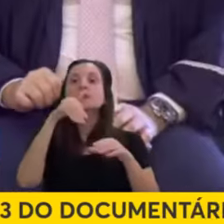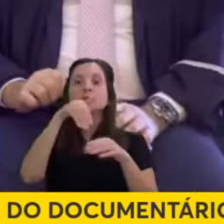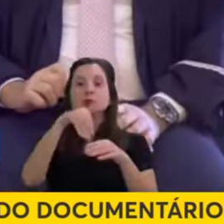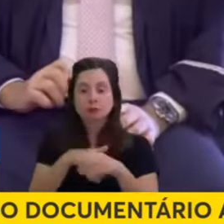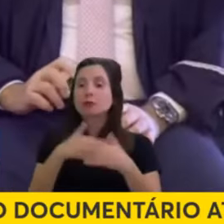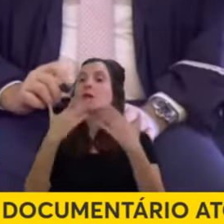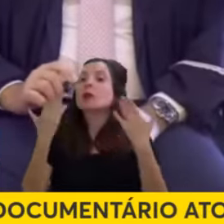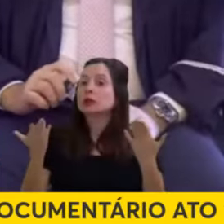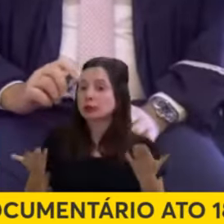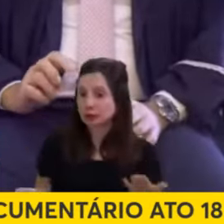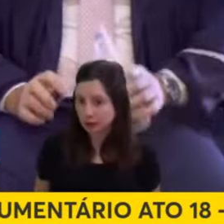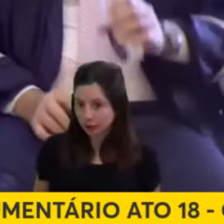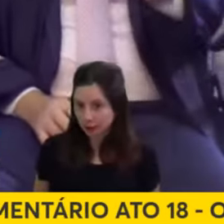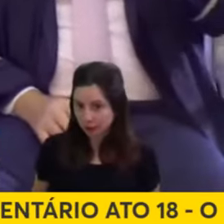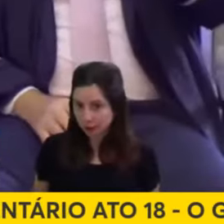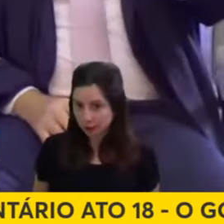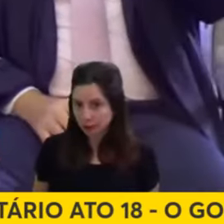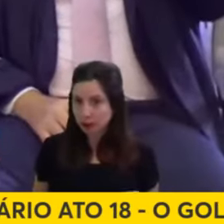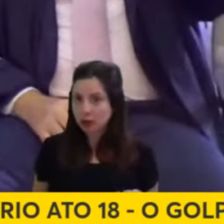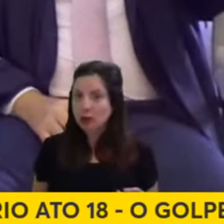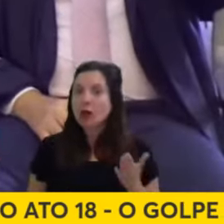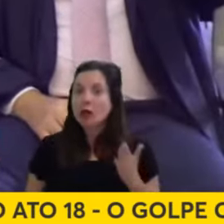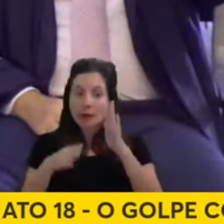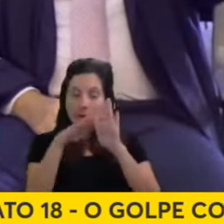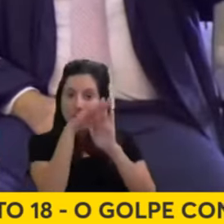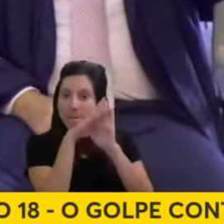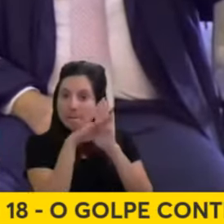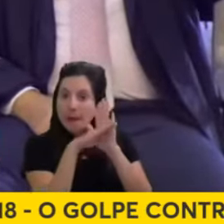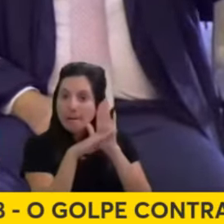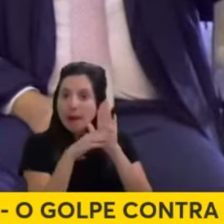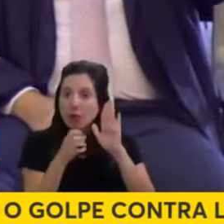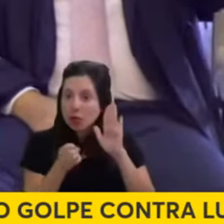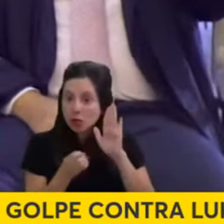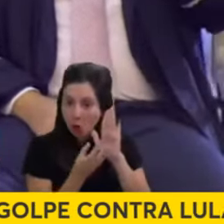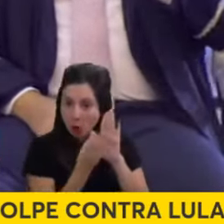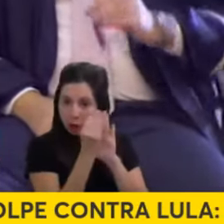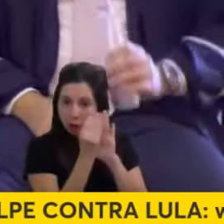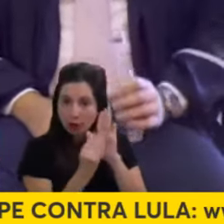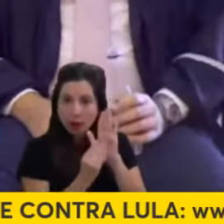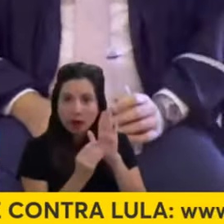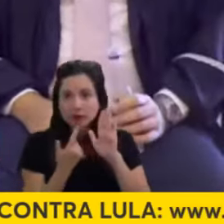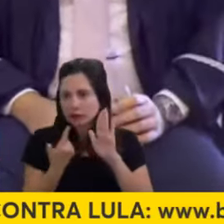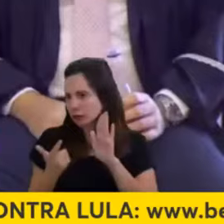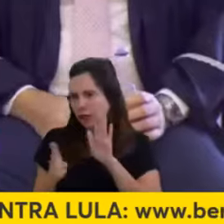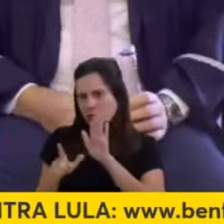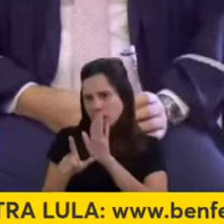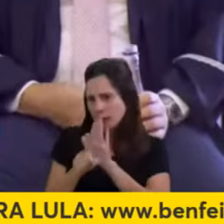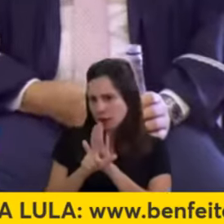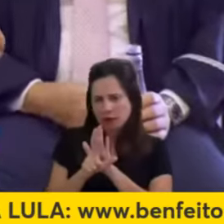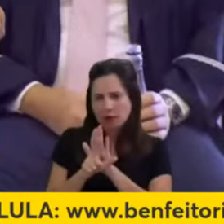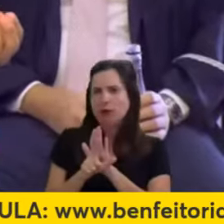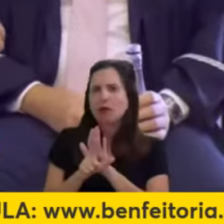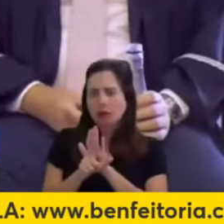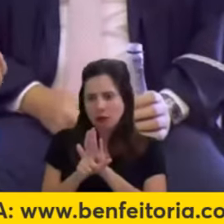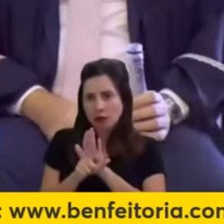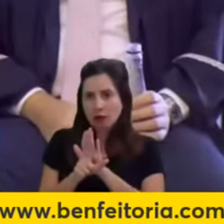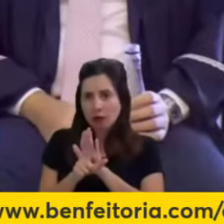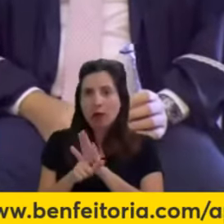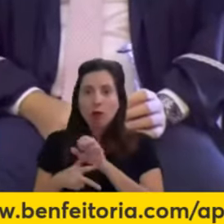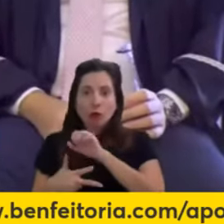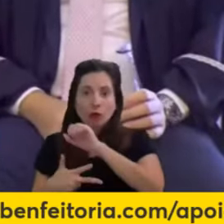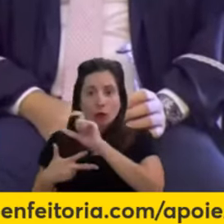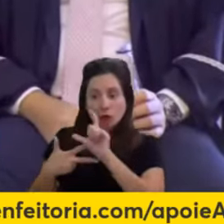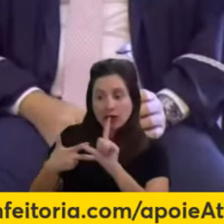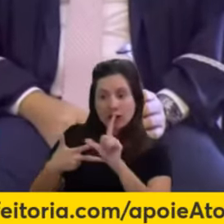seja a criação de novos os critérios para analisar esse período realmente conturbado que não há legislação aqui o O legislador realmente falhou em regulamentar essa